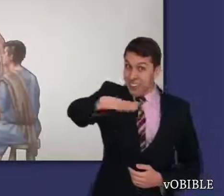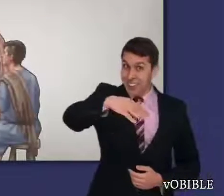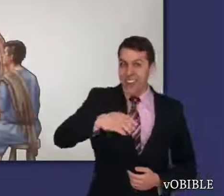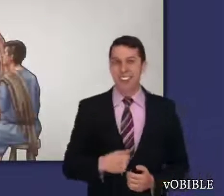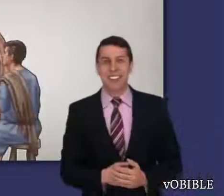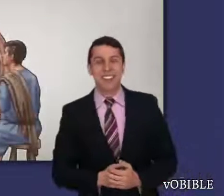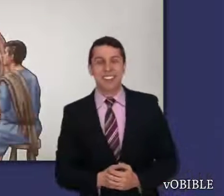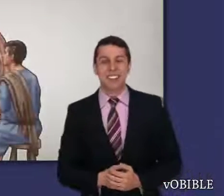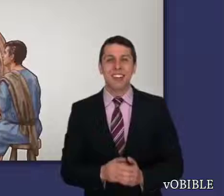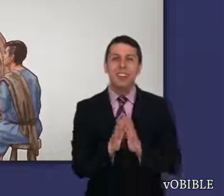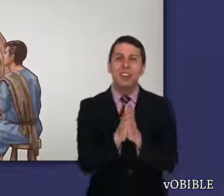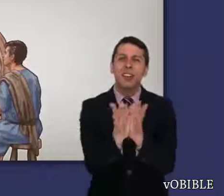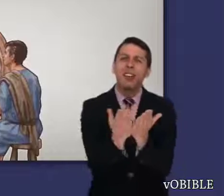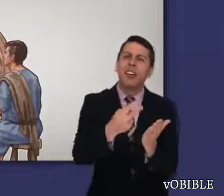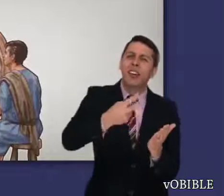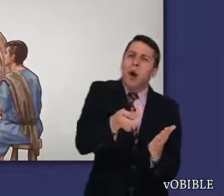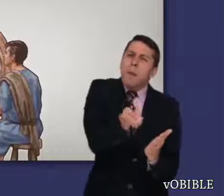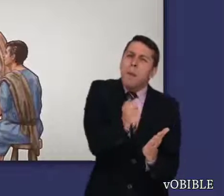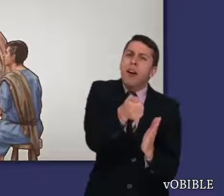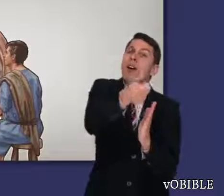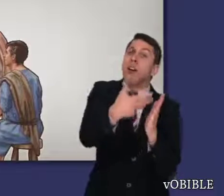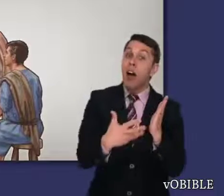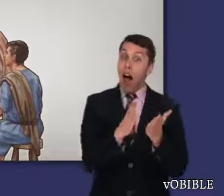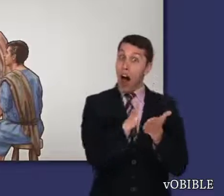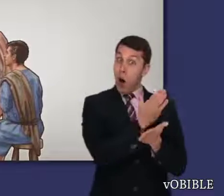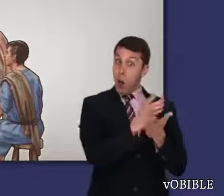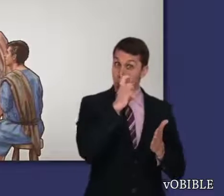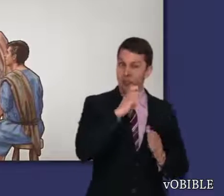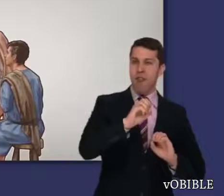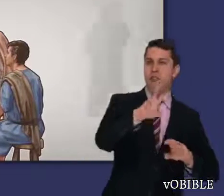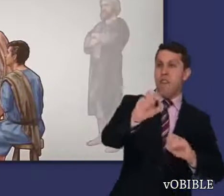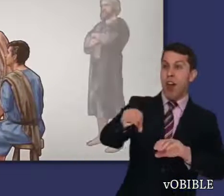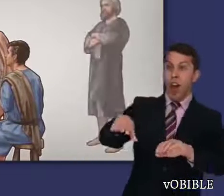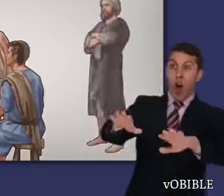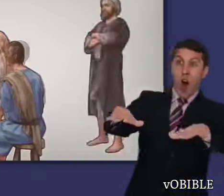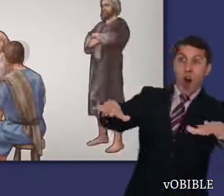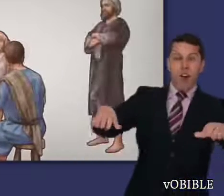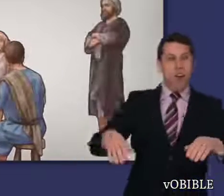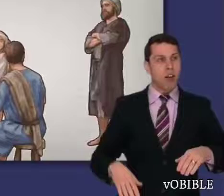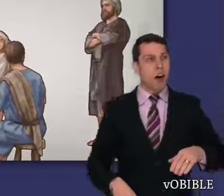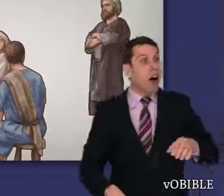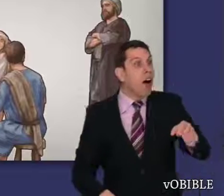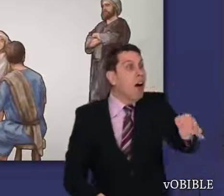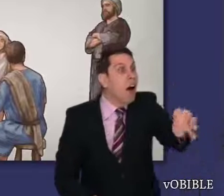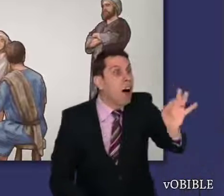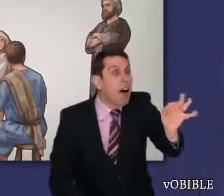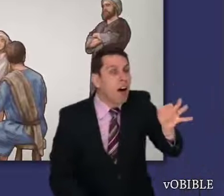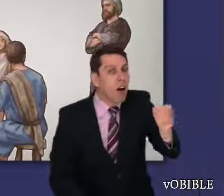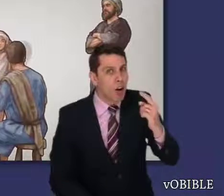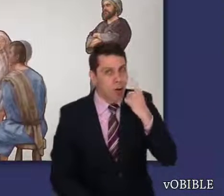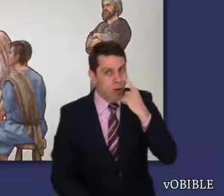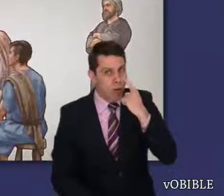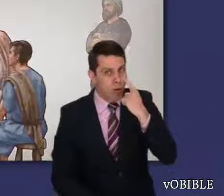Nessa carta, Pedro fala para os cristãos permanecerem fiéis para receber a recompensa no céu, tomarem cuidado com os falsos